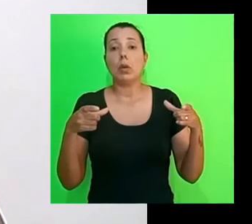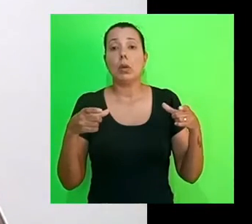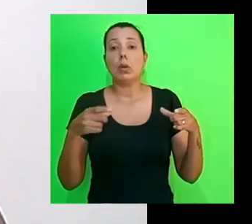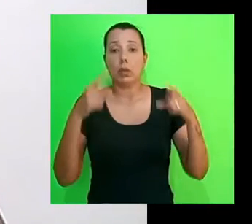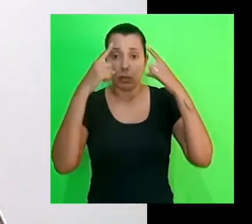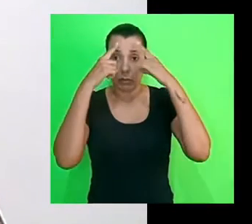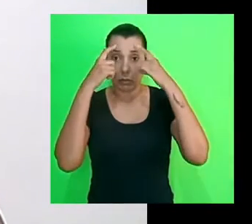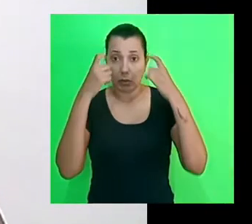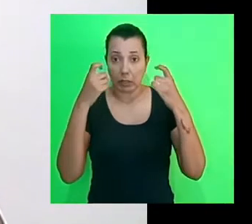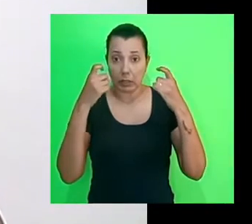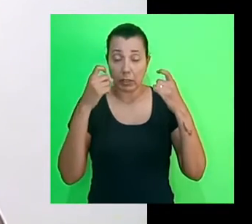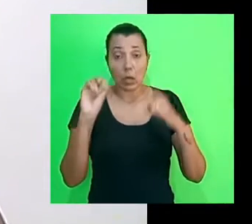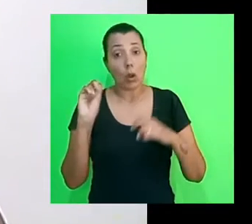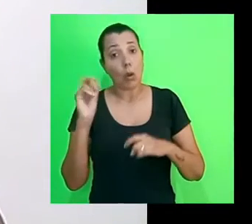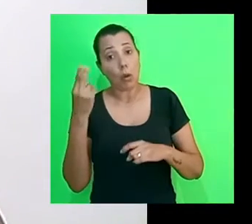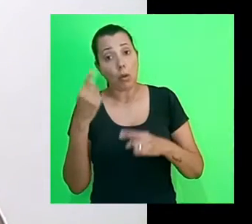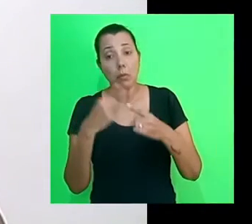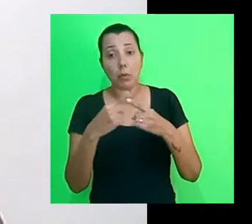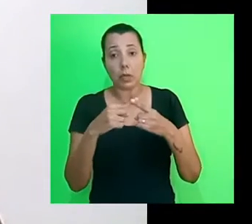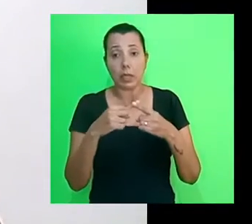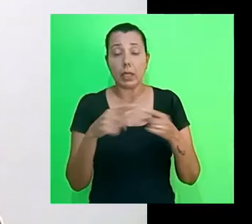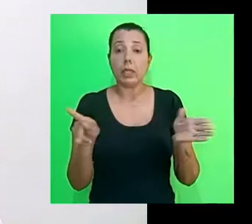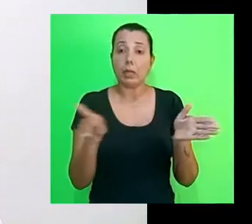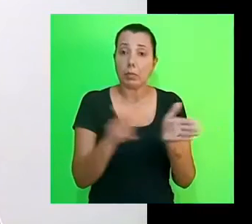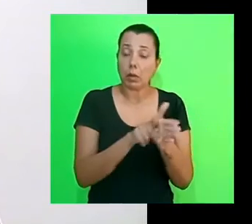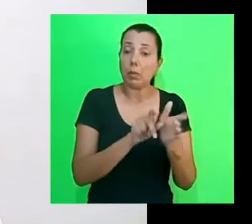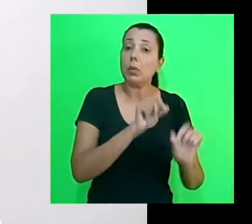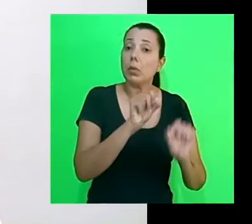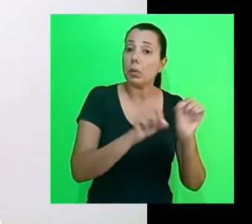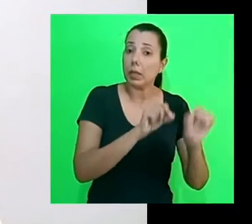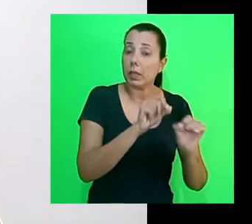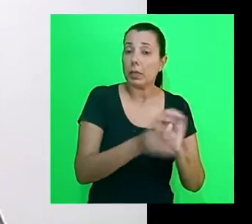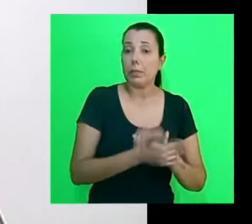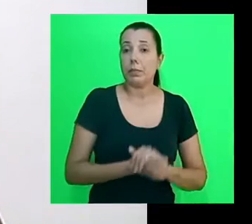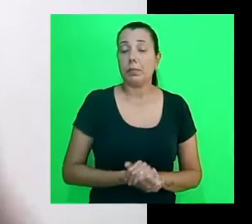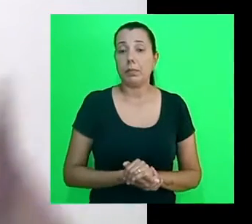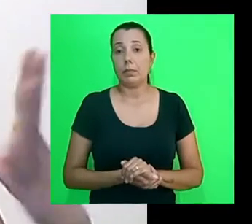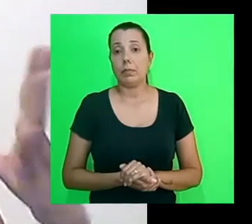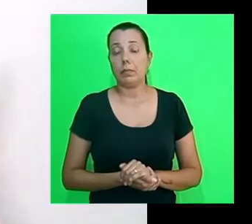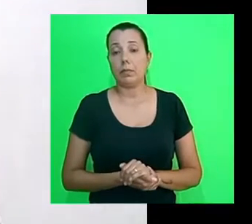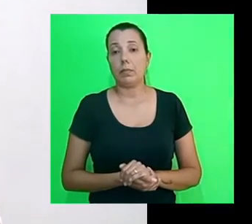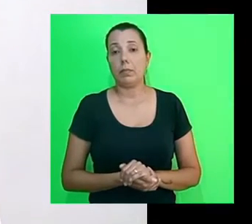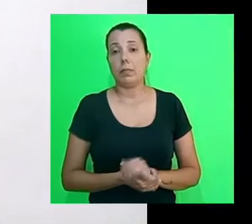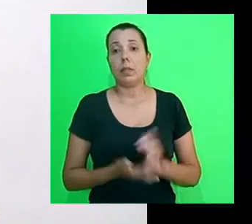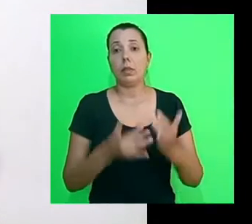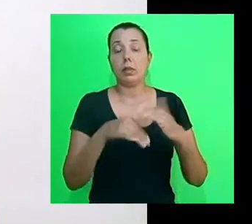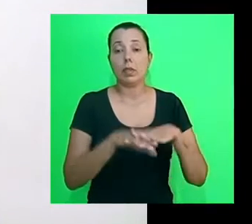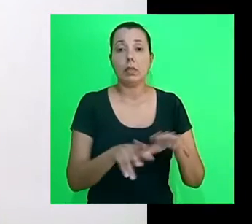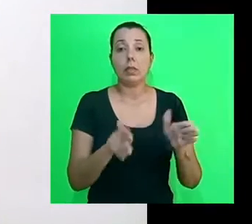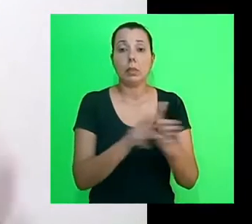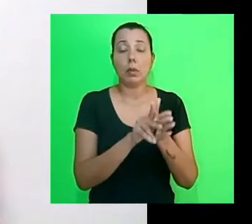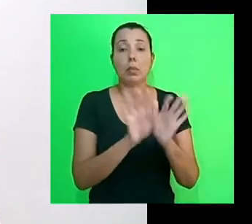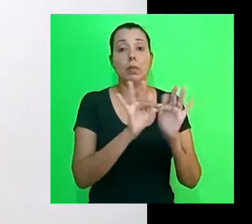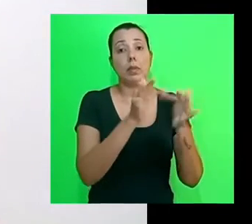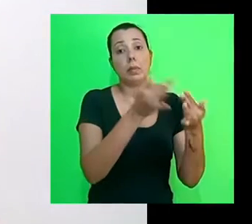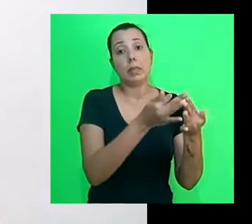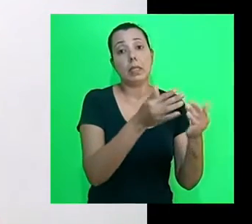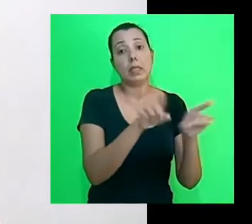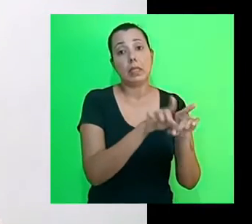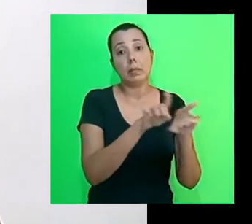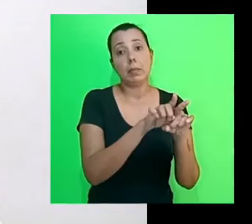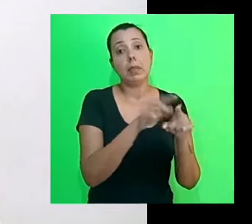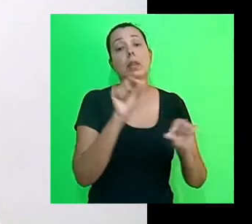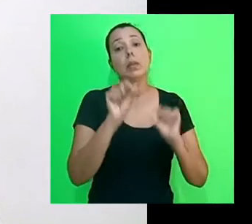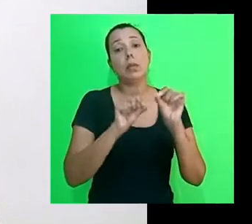denunciando. Quem sabe se ela já não sofria as violências antes e agora, por conta de ter que estar